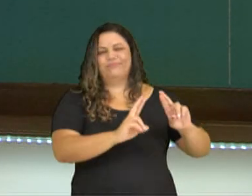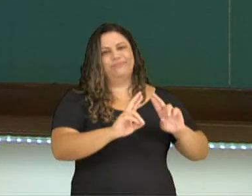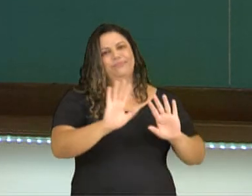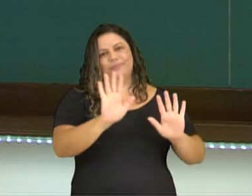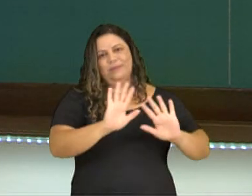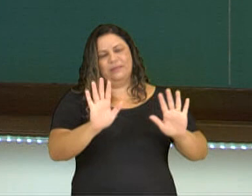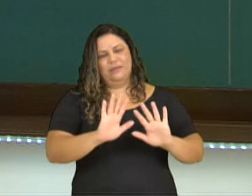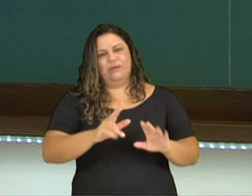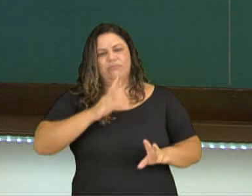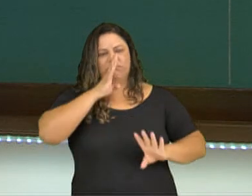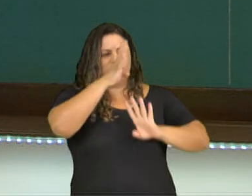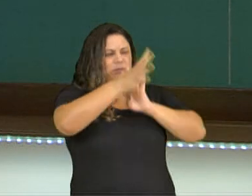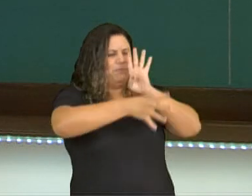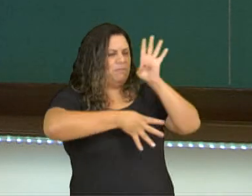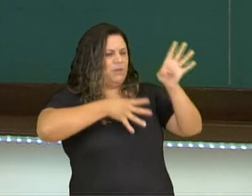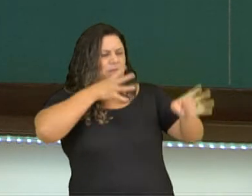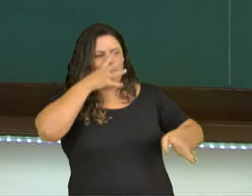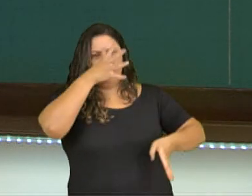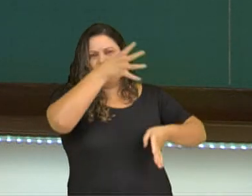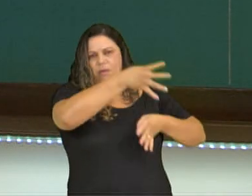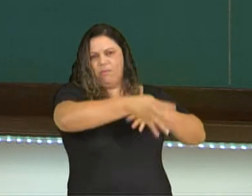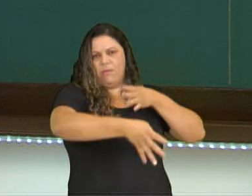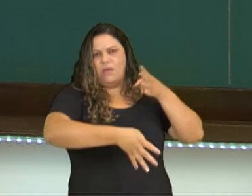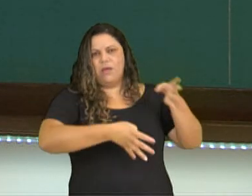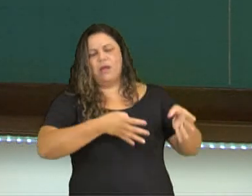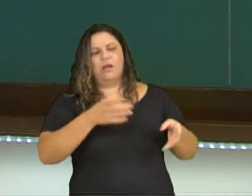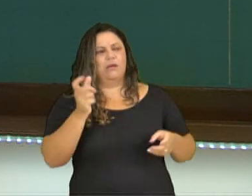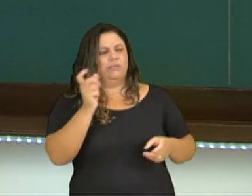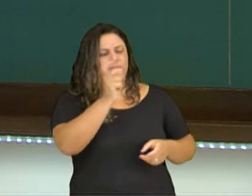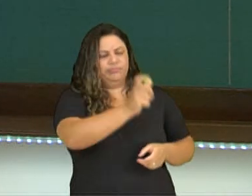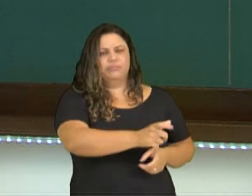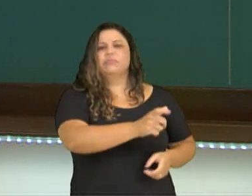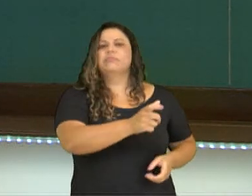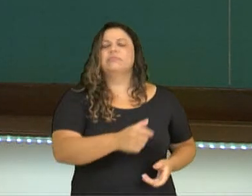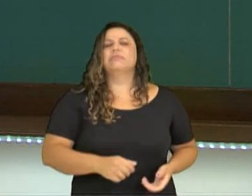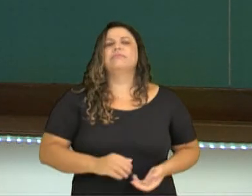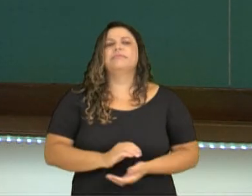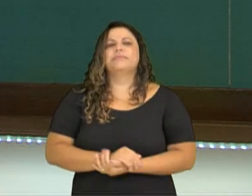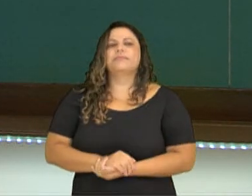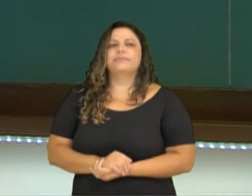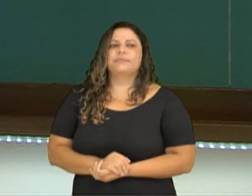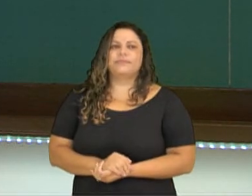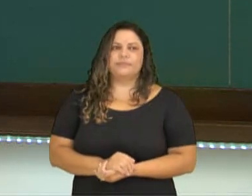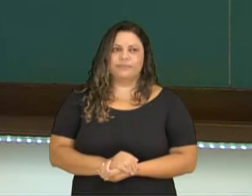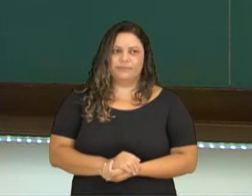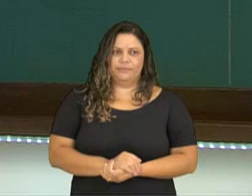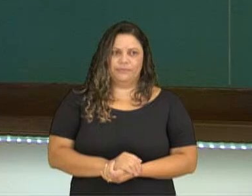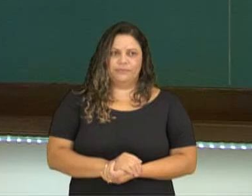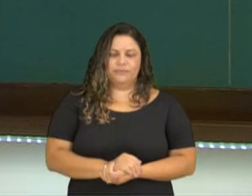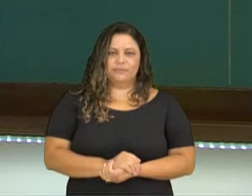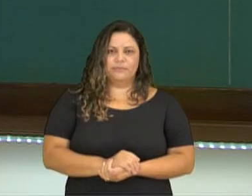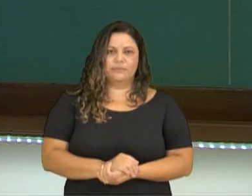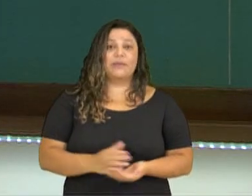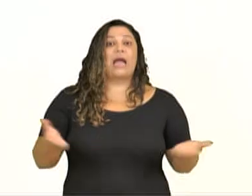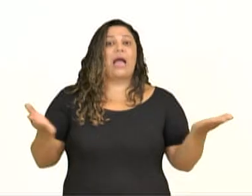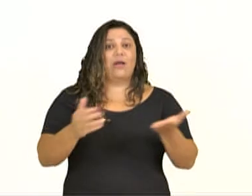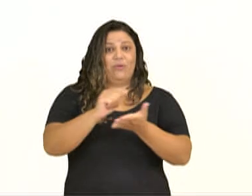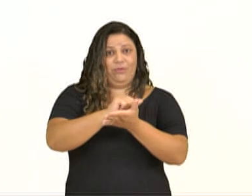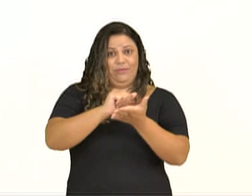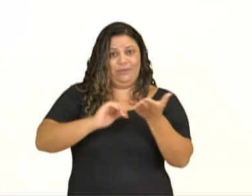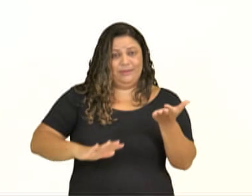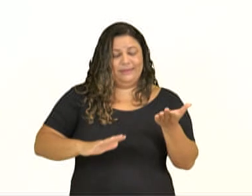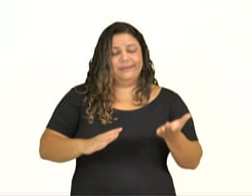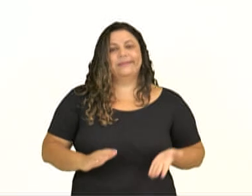ofenderam gravemente a dignidade e etc., né, nesse sentido, ok? Mais um exercício,